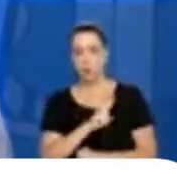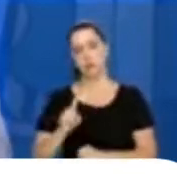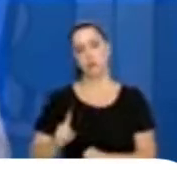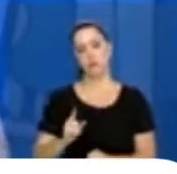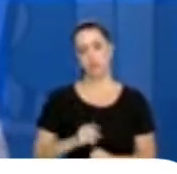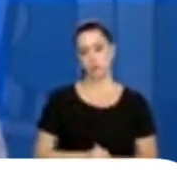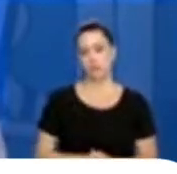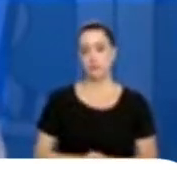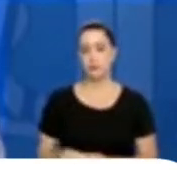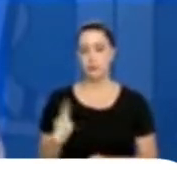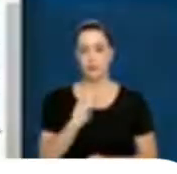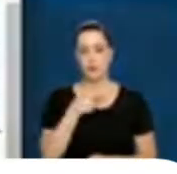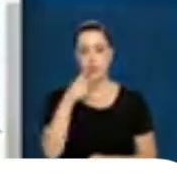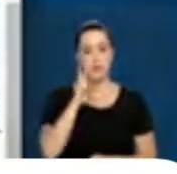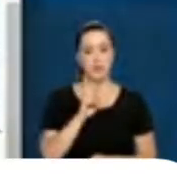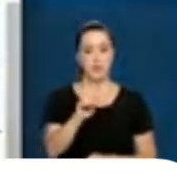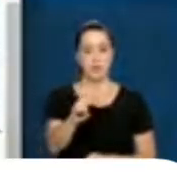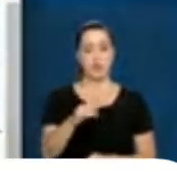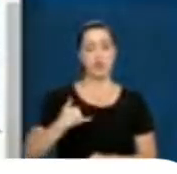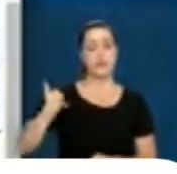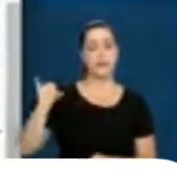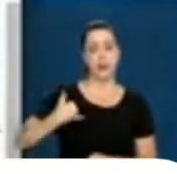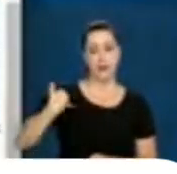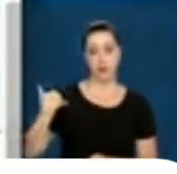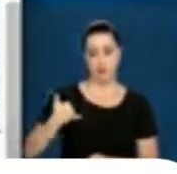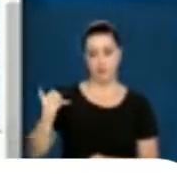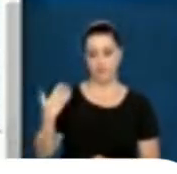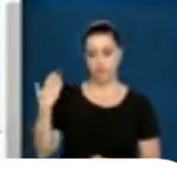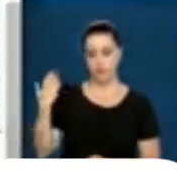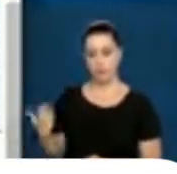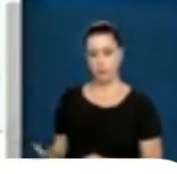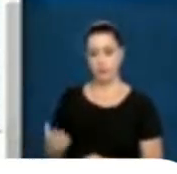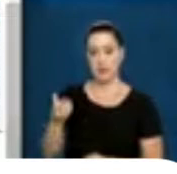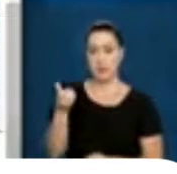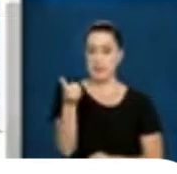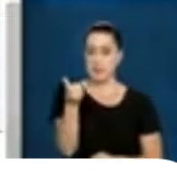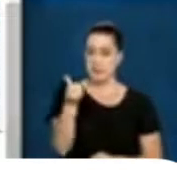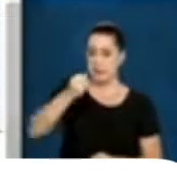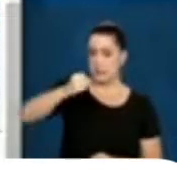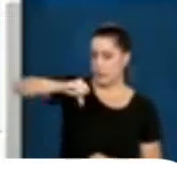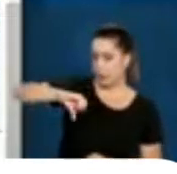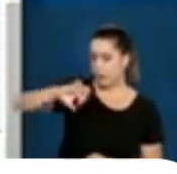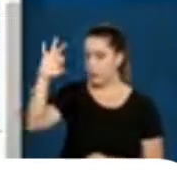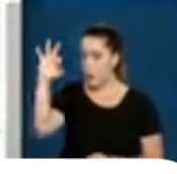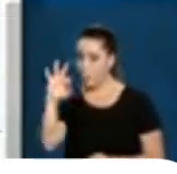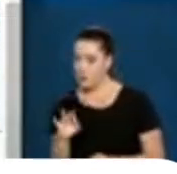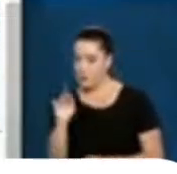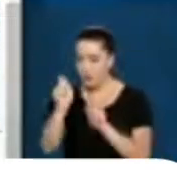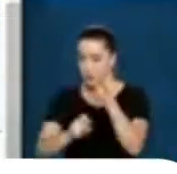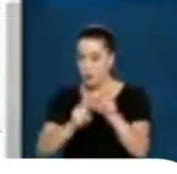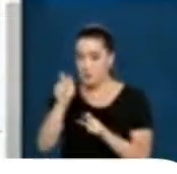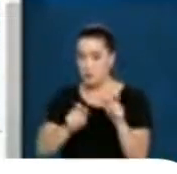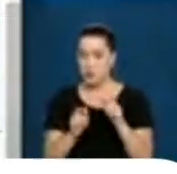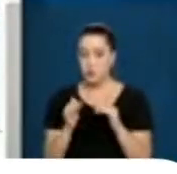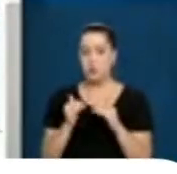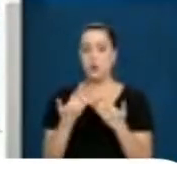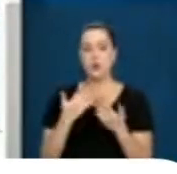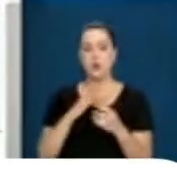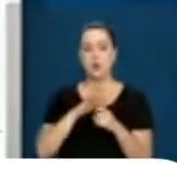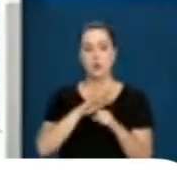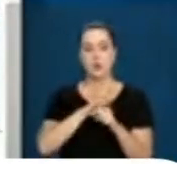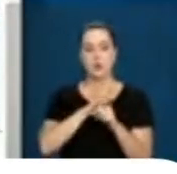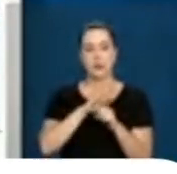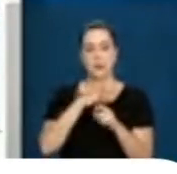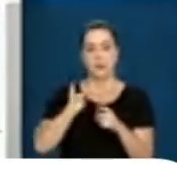por faixa etária. Nós temos 69% das pessoas acima de 60 anos com o Covid, ou seja, a